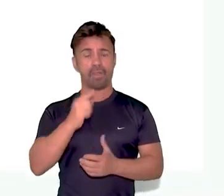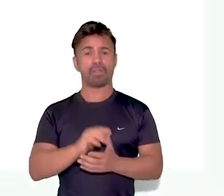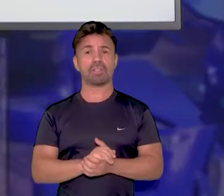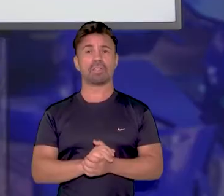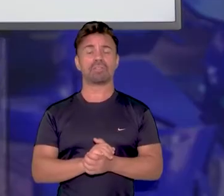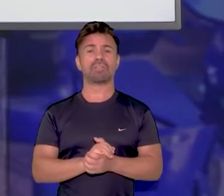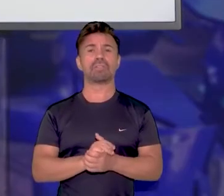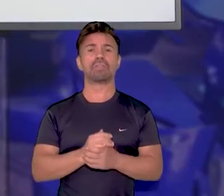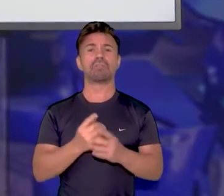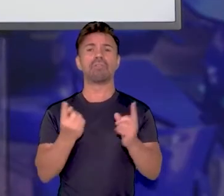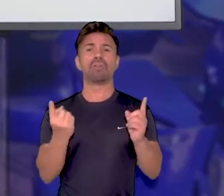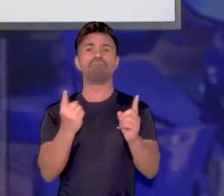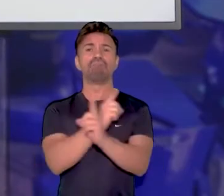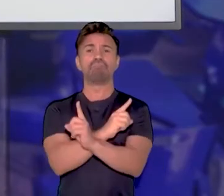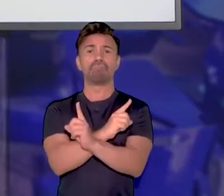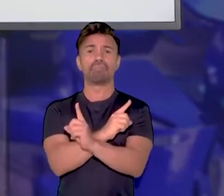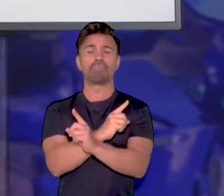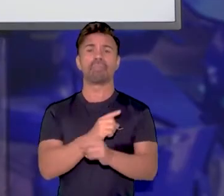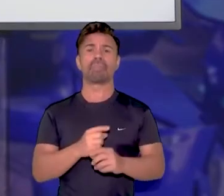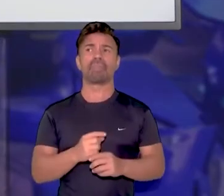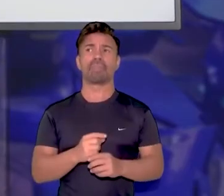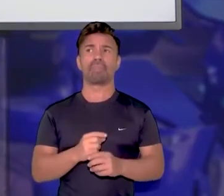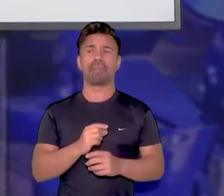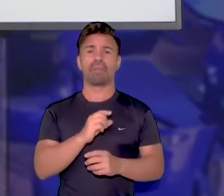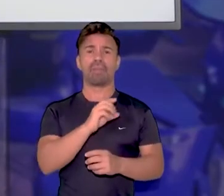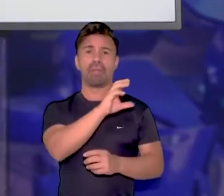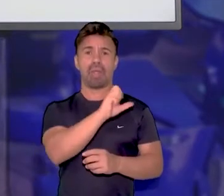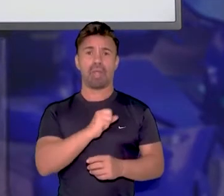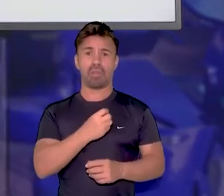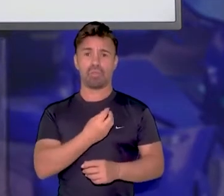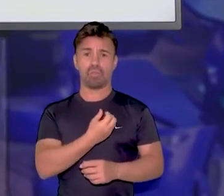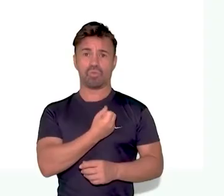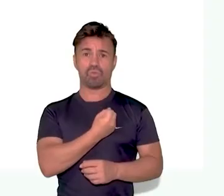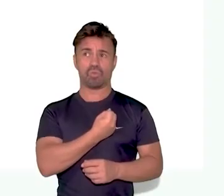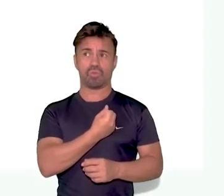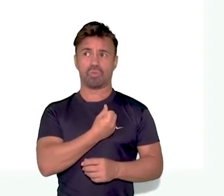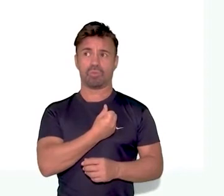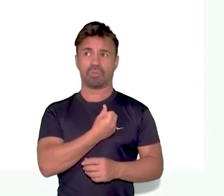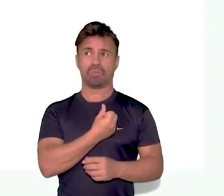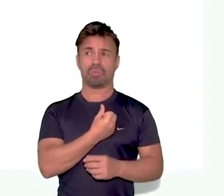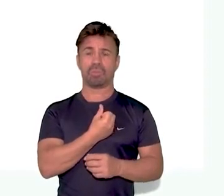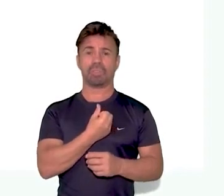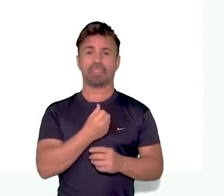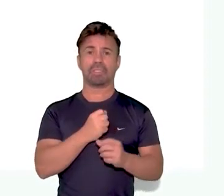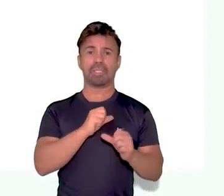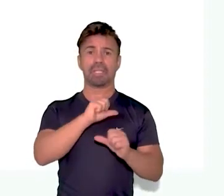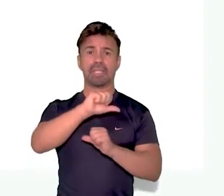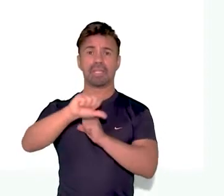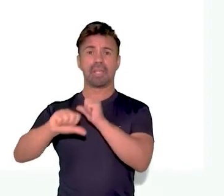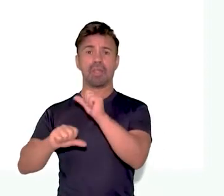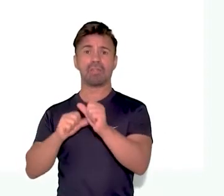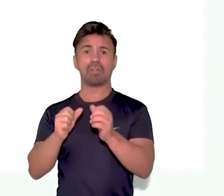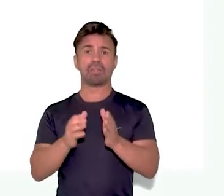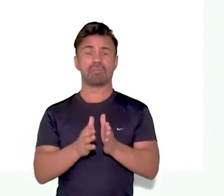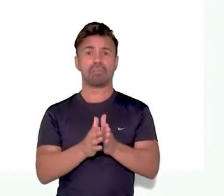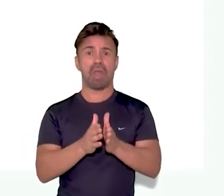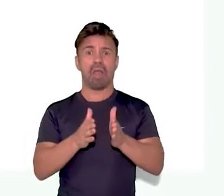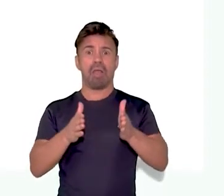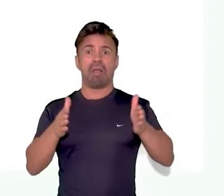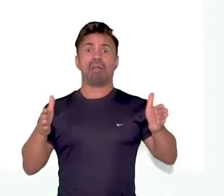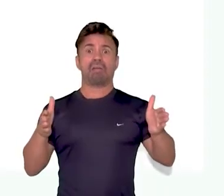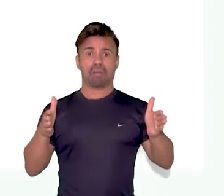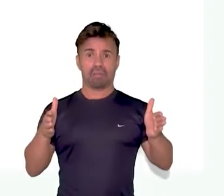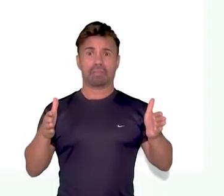essa questão Mas vamos fazer o inverso nós vamos pegar o número que está em notação científica escreveu de uma maneira bem